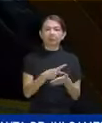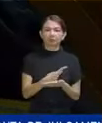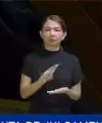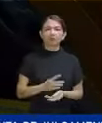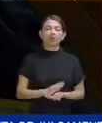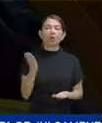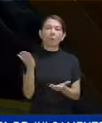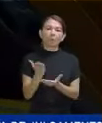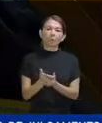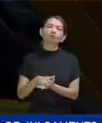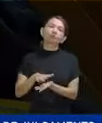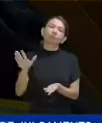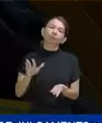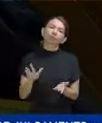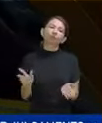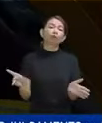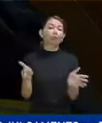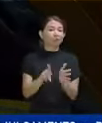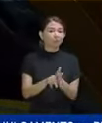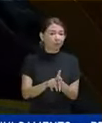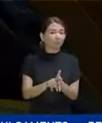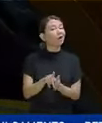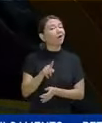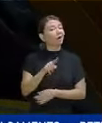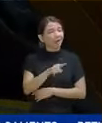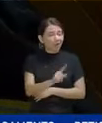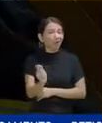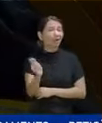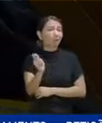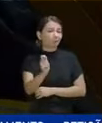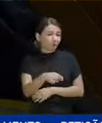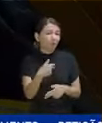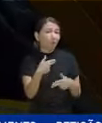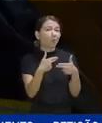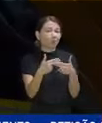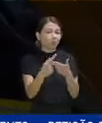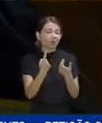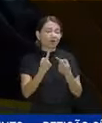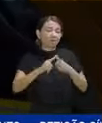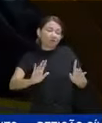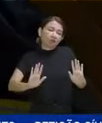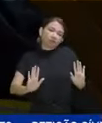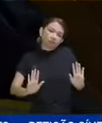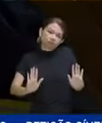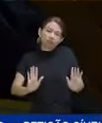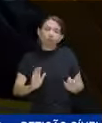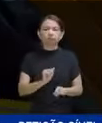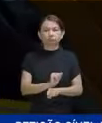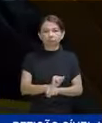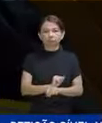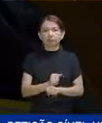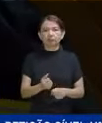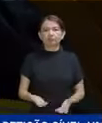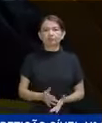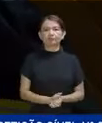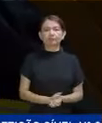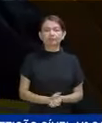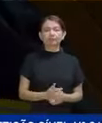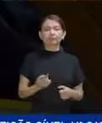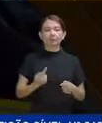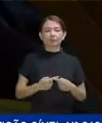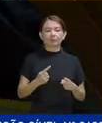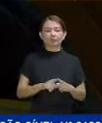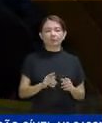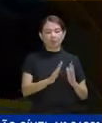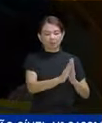meios processuais apropriados que poderia ter se utilizado e não fez, como ficou explícito ao requerer a aplicação da